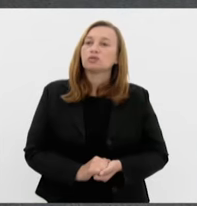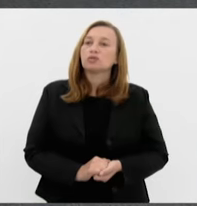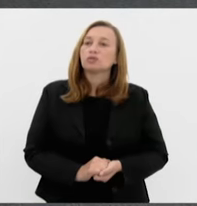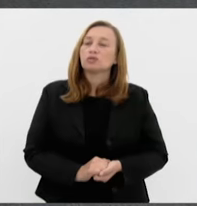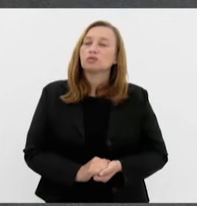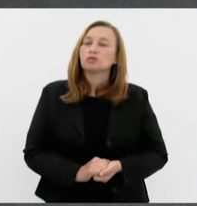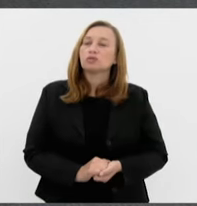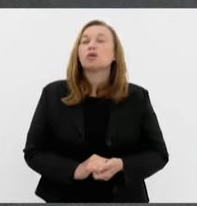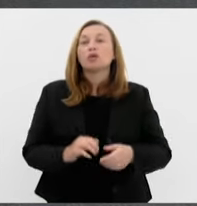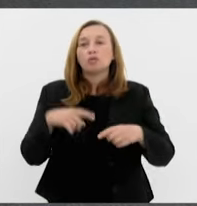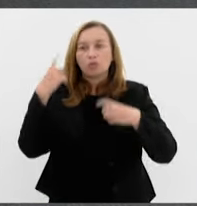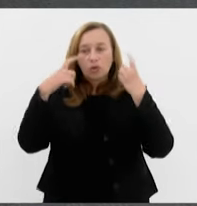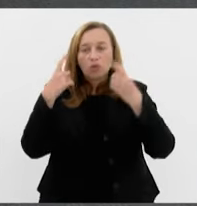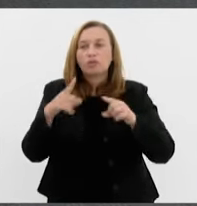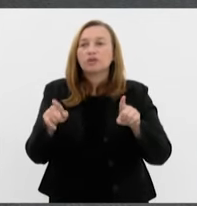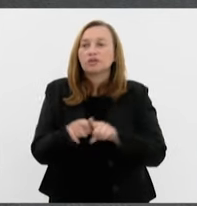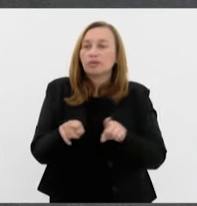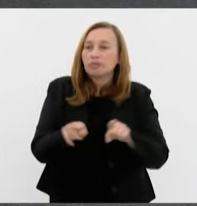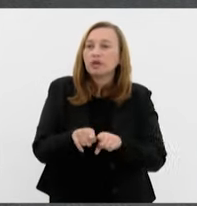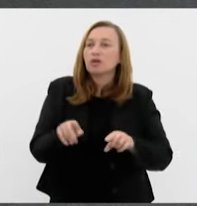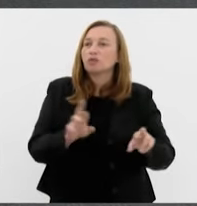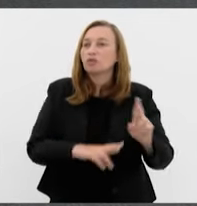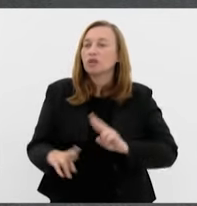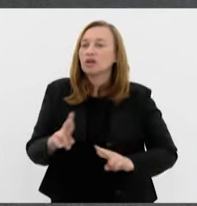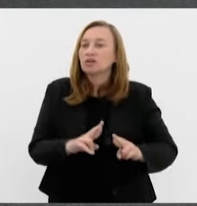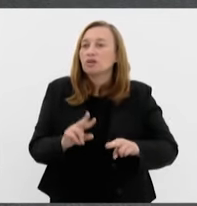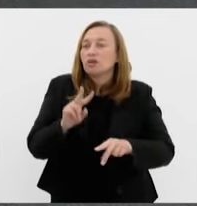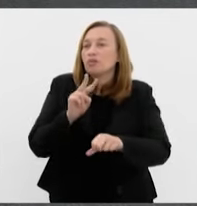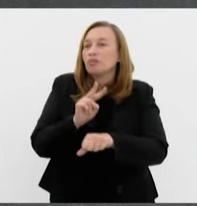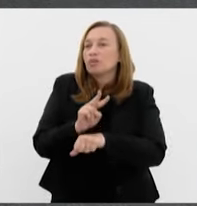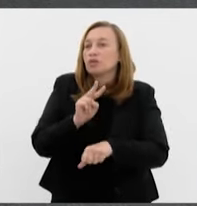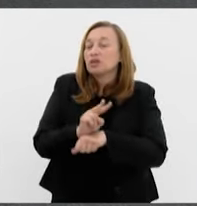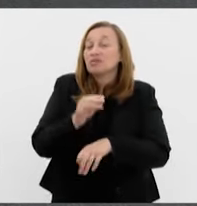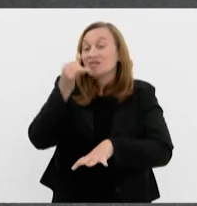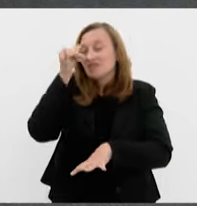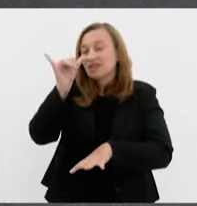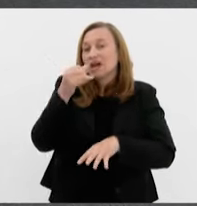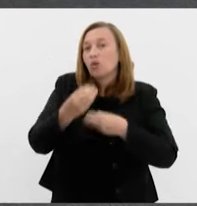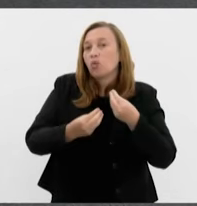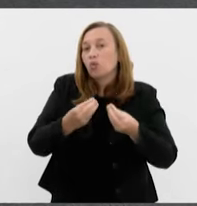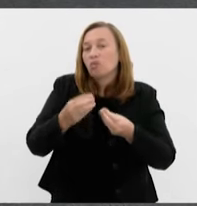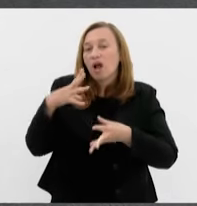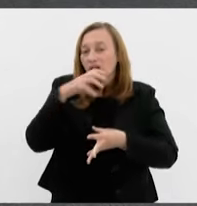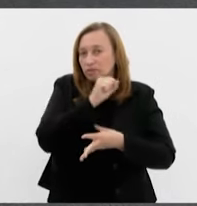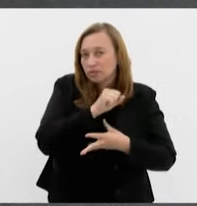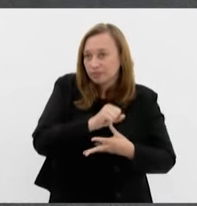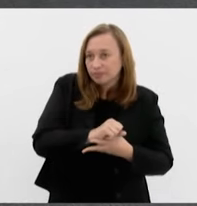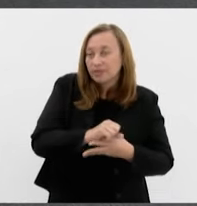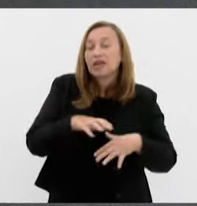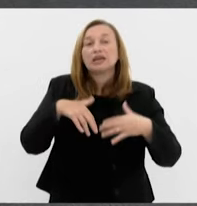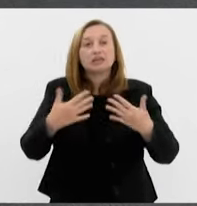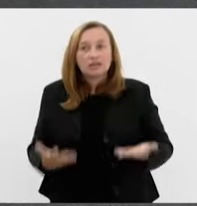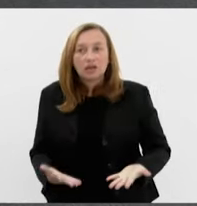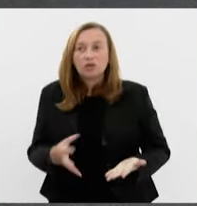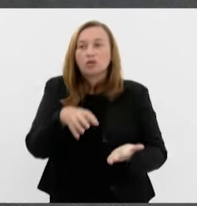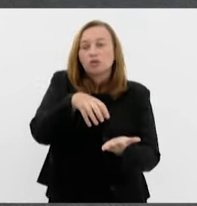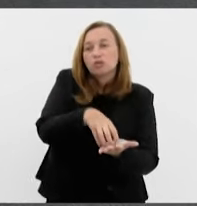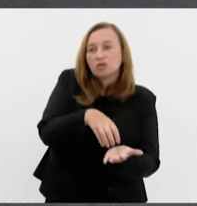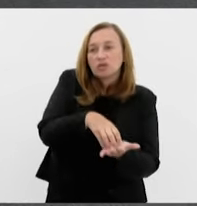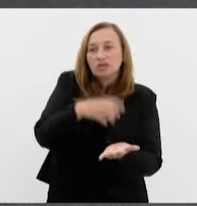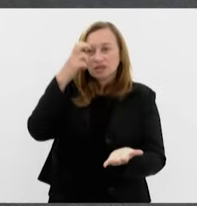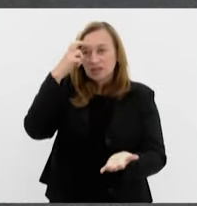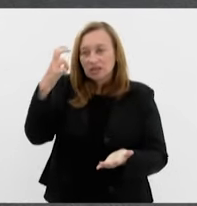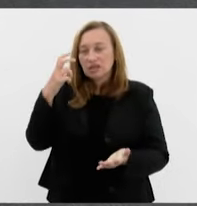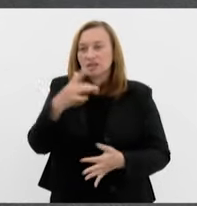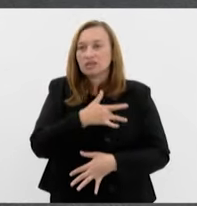nos preocupa também com relação à prevenção que a gente pode fazer imediatamente então o centro de inteligência de